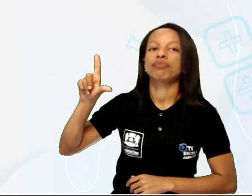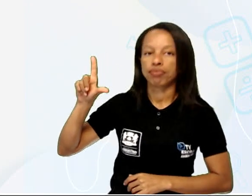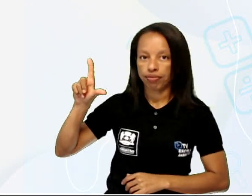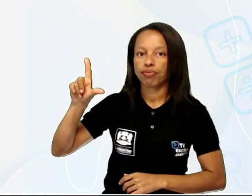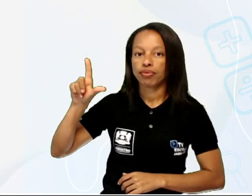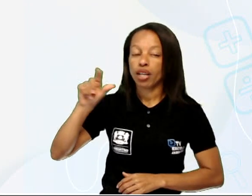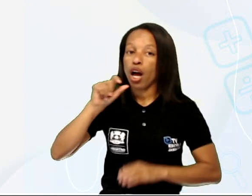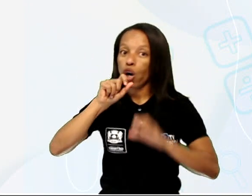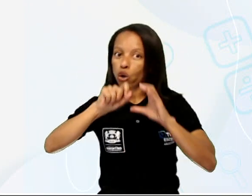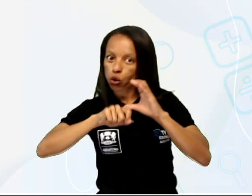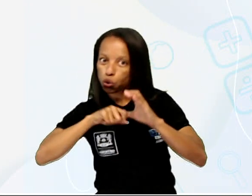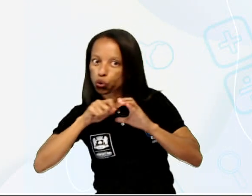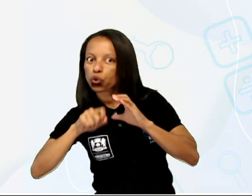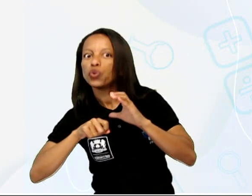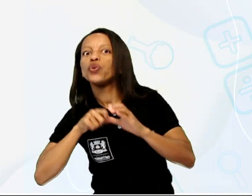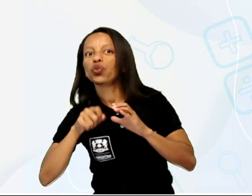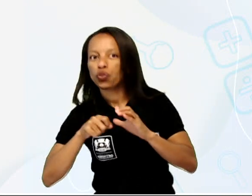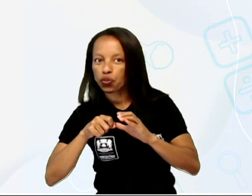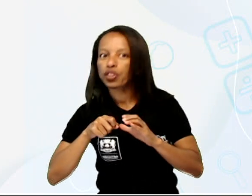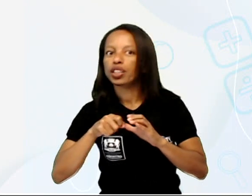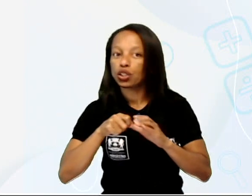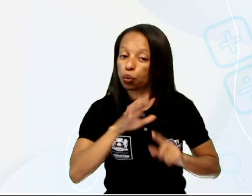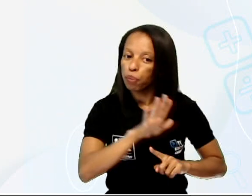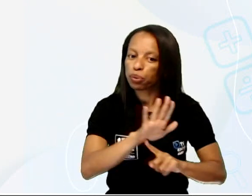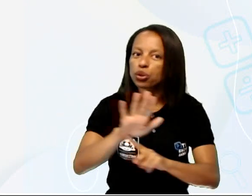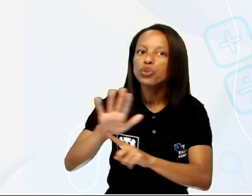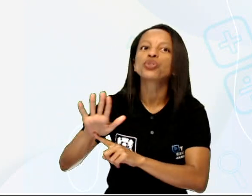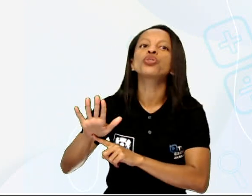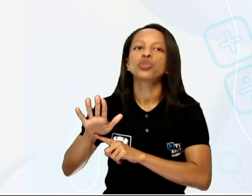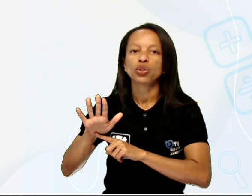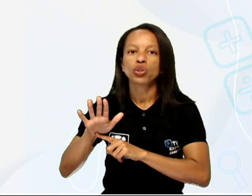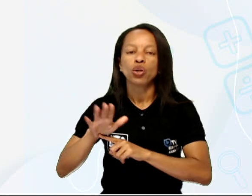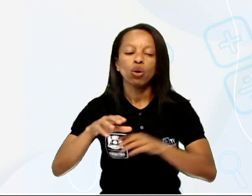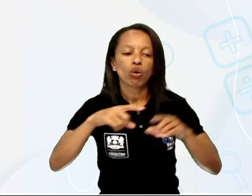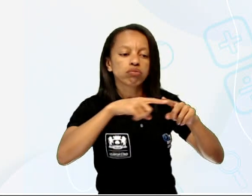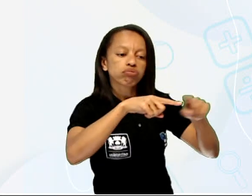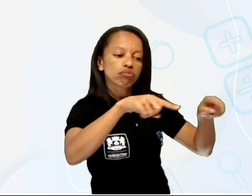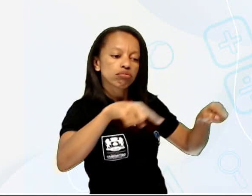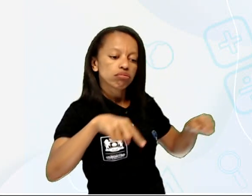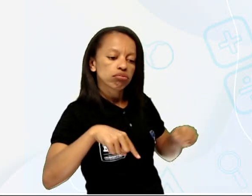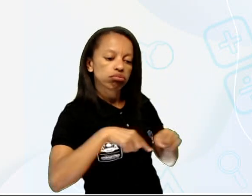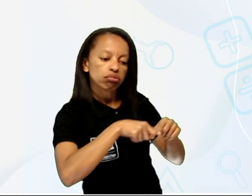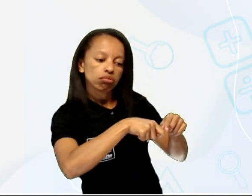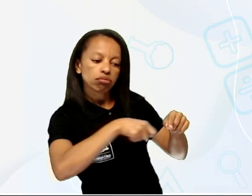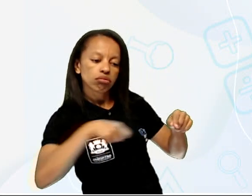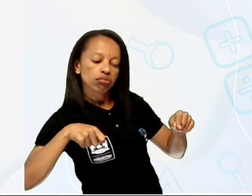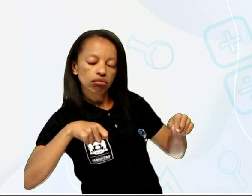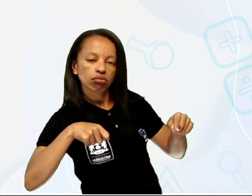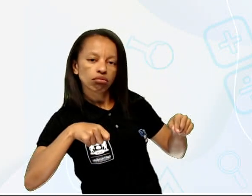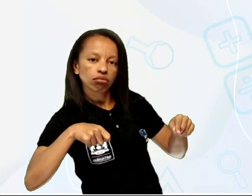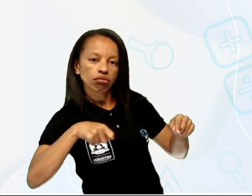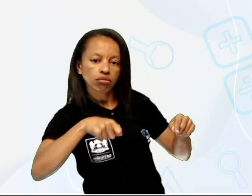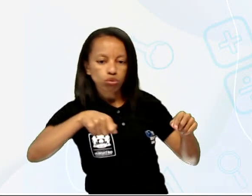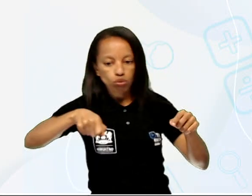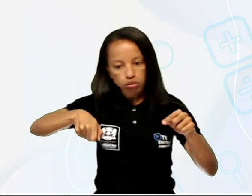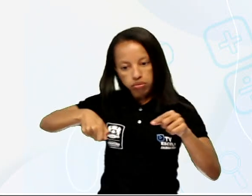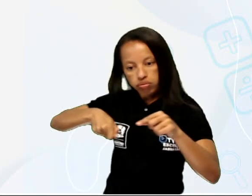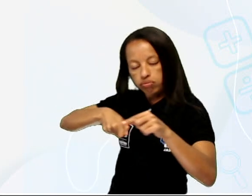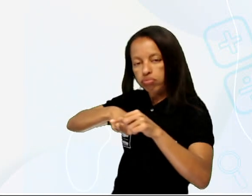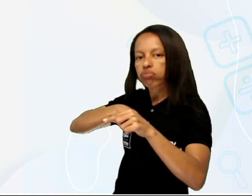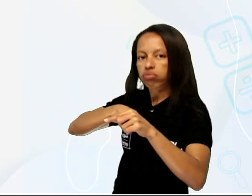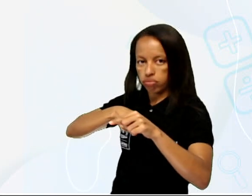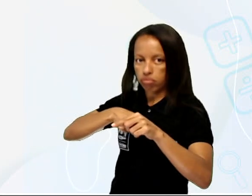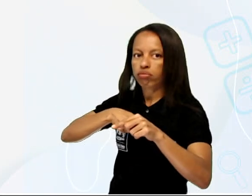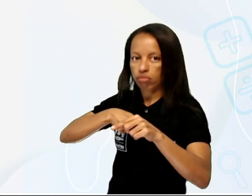no vídeo, não é? Os cabos das panelas precisam estar sempre atrás das bocas e